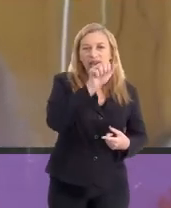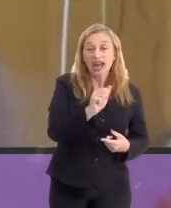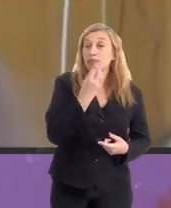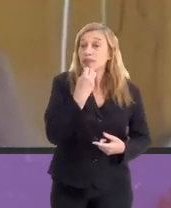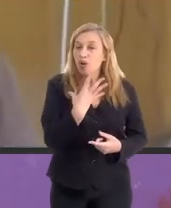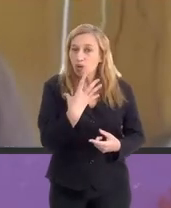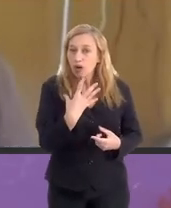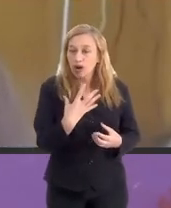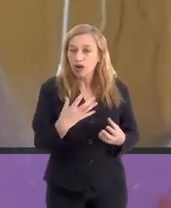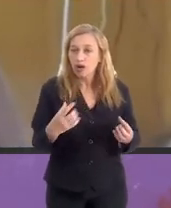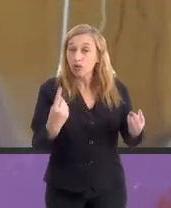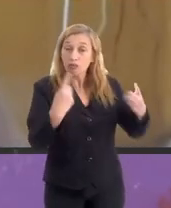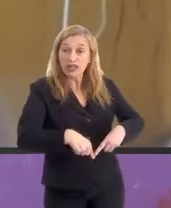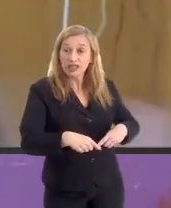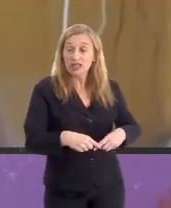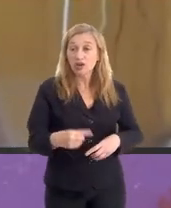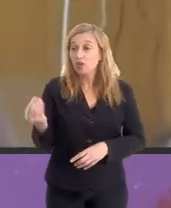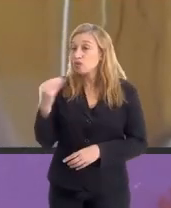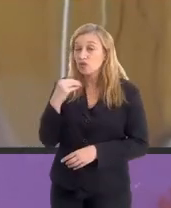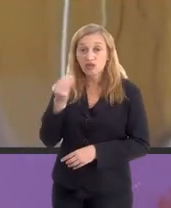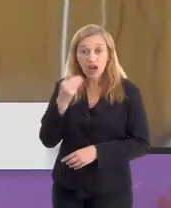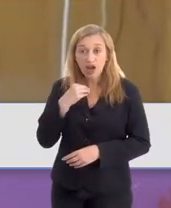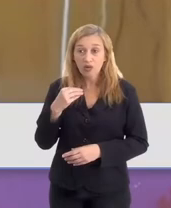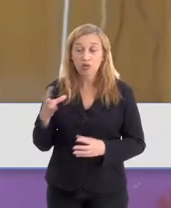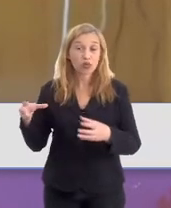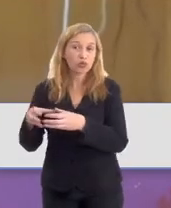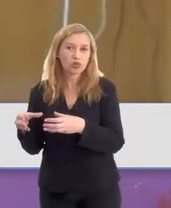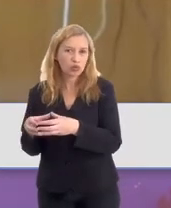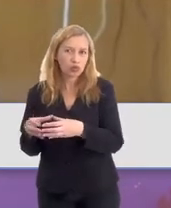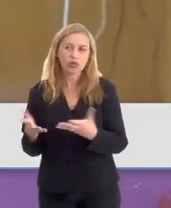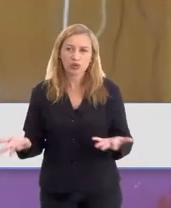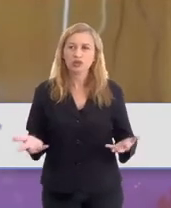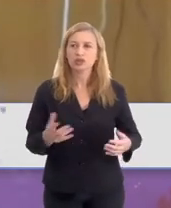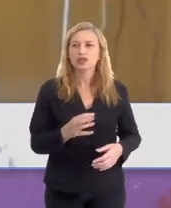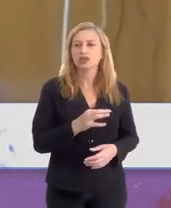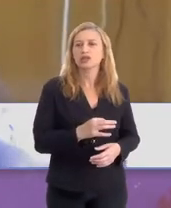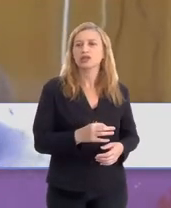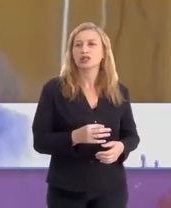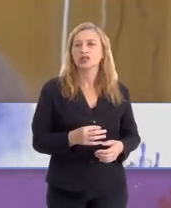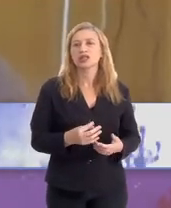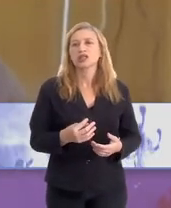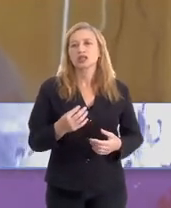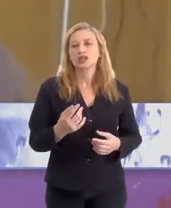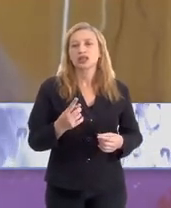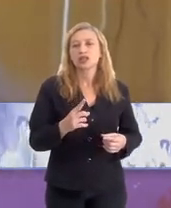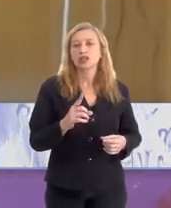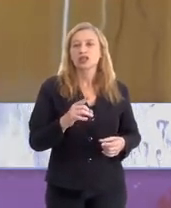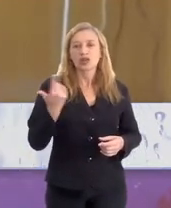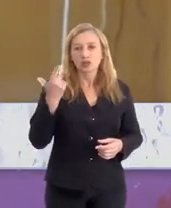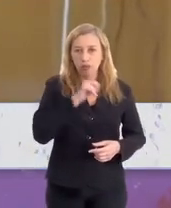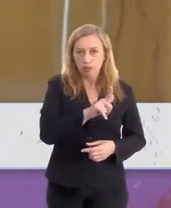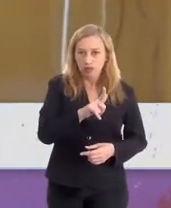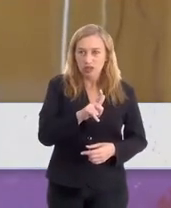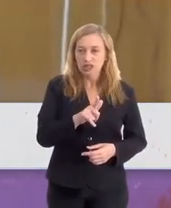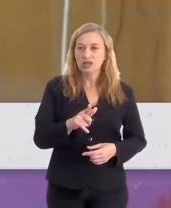favorável contando com o senhor pelas iniciais das forças da época Inter Palmeiras Atlético Flamengo o Corinthians jogou duro e ninguém pegou